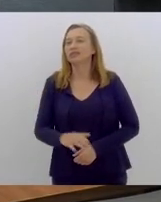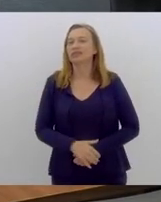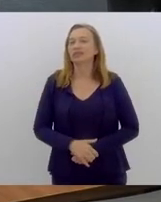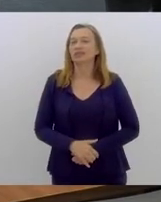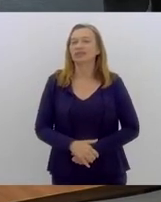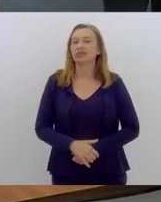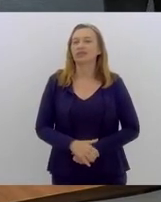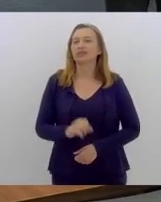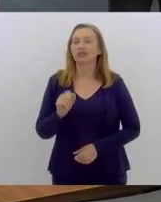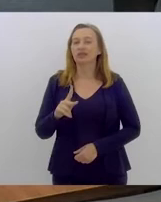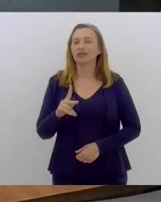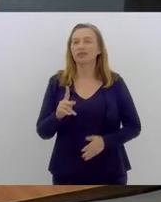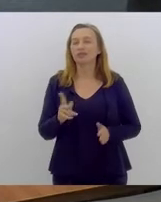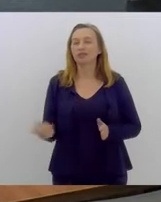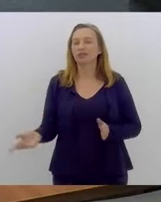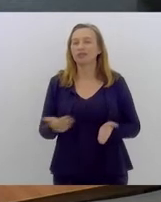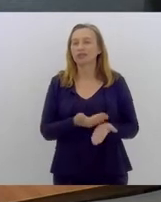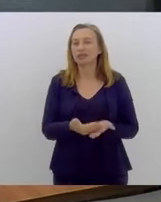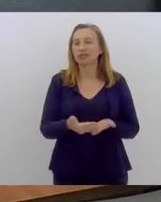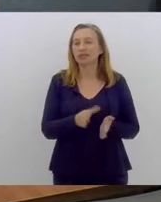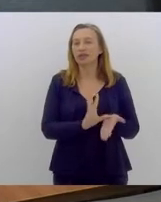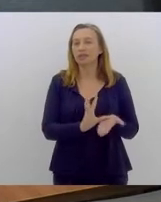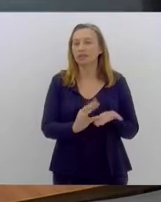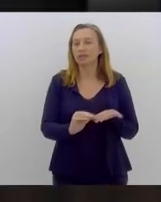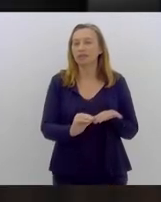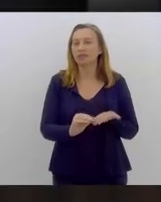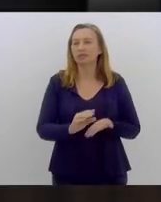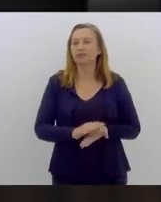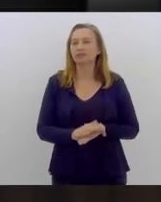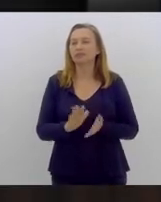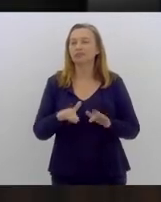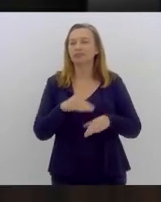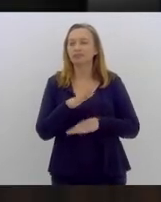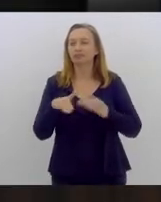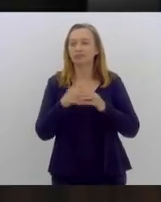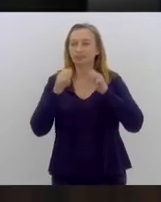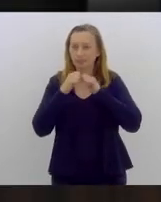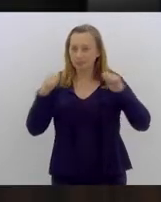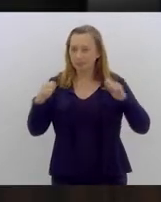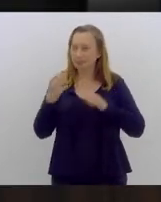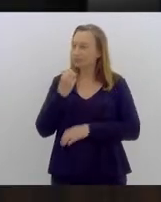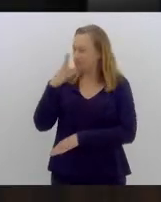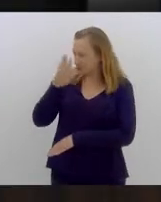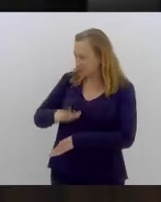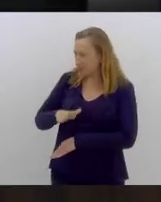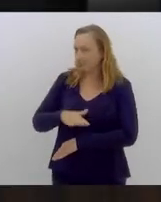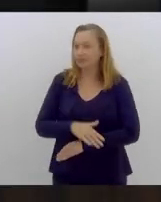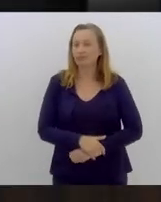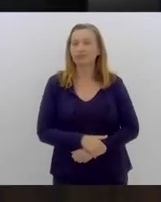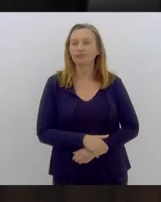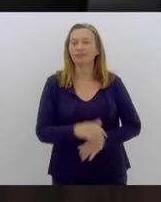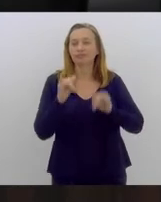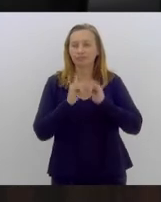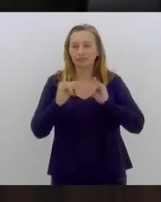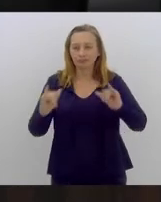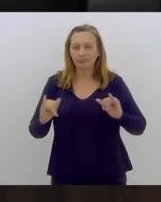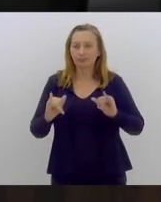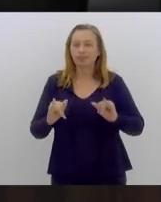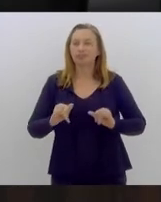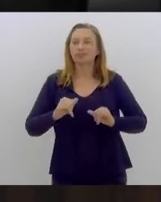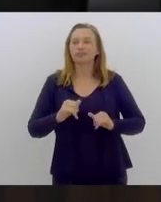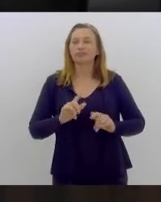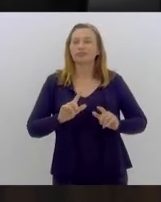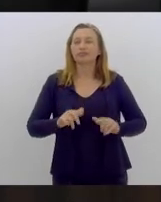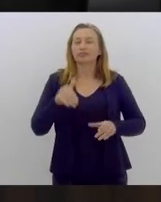Ok, vamos à pauta. As assessoras e assessores também, boa tarde. Anuncio, em regime de urgência,